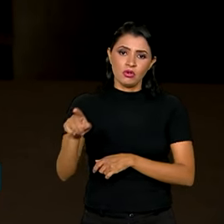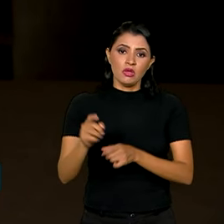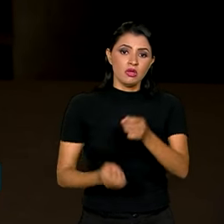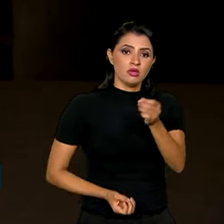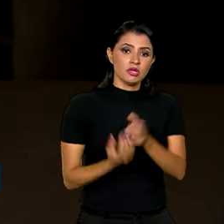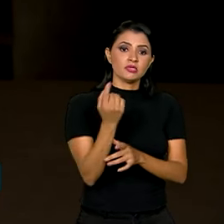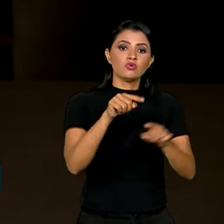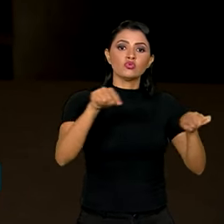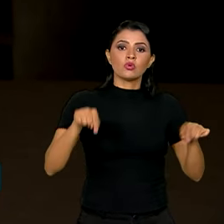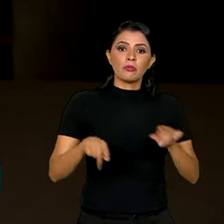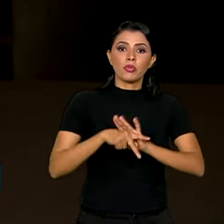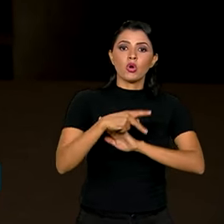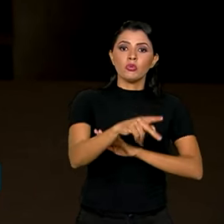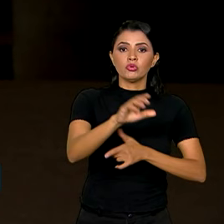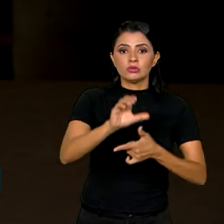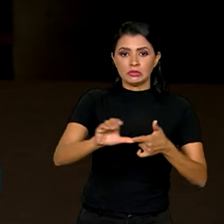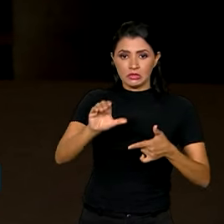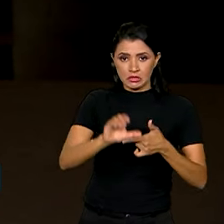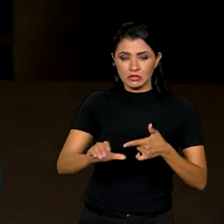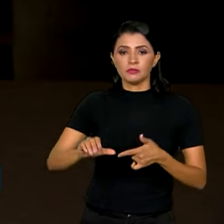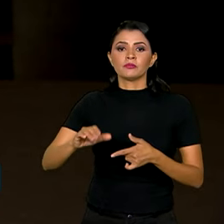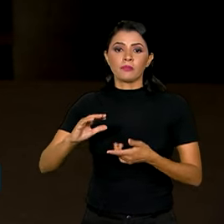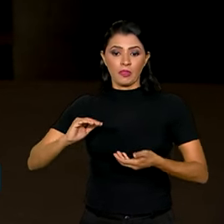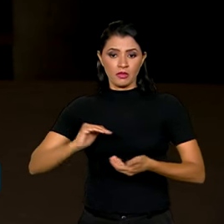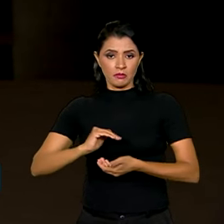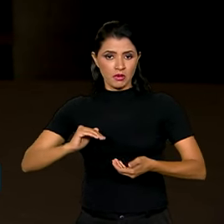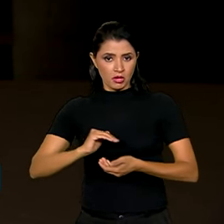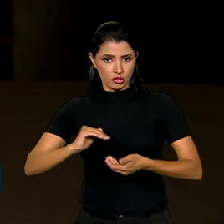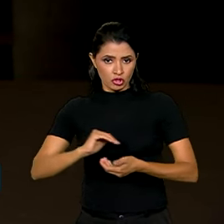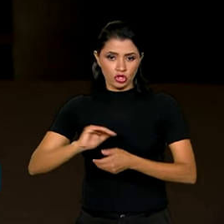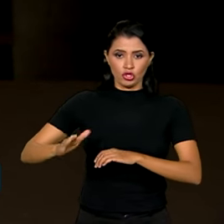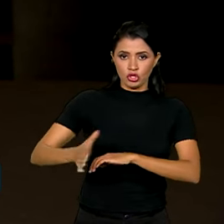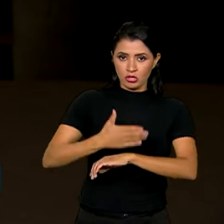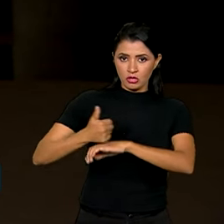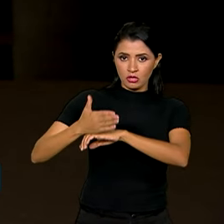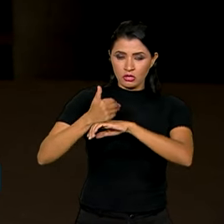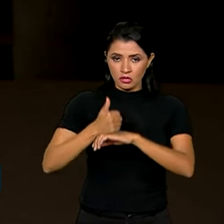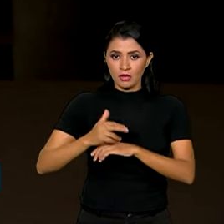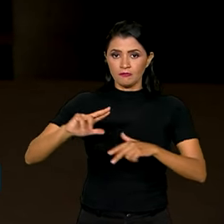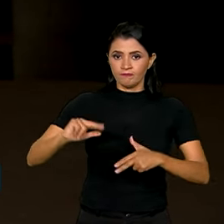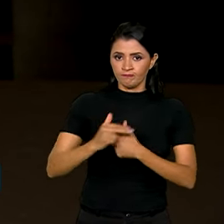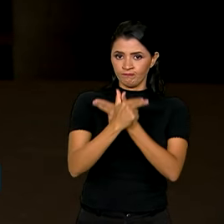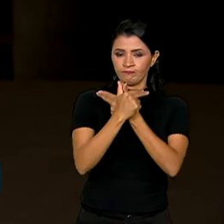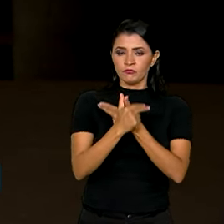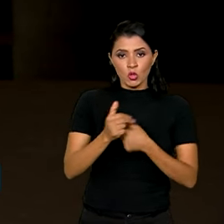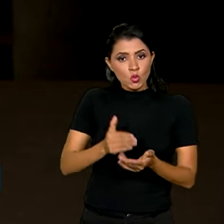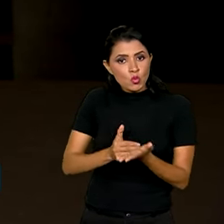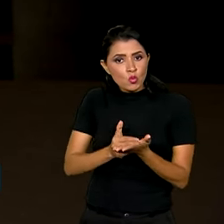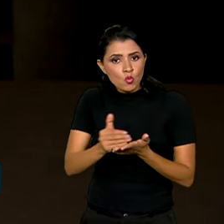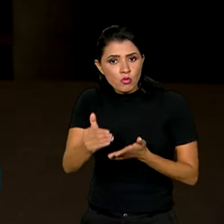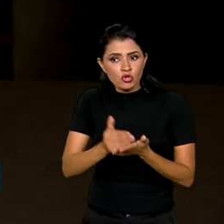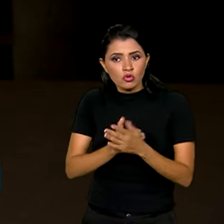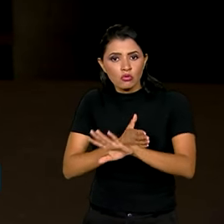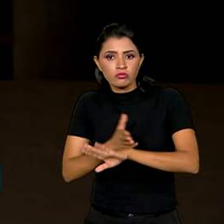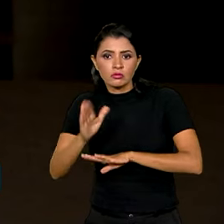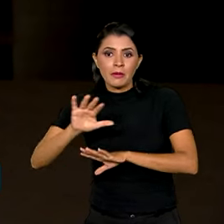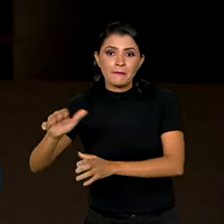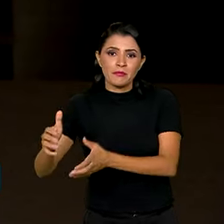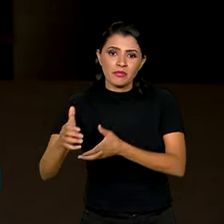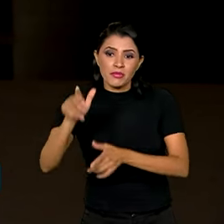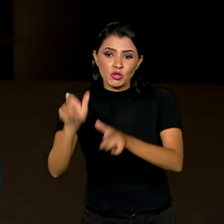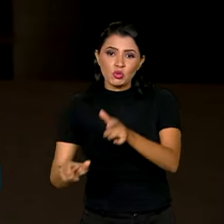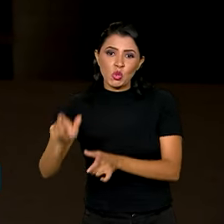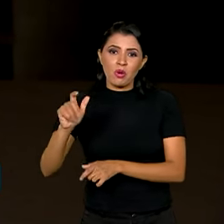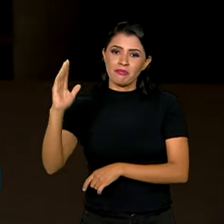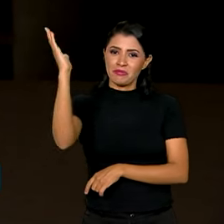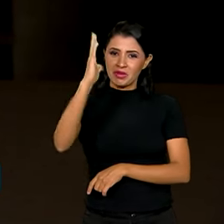gabinete de crise. Itamaraty e a Força Aérea Brasileira começaram a resgatar os brasileiros,